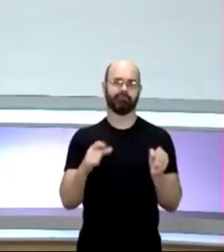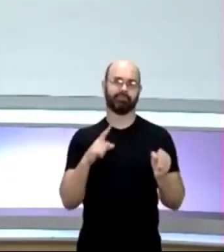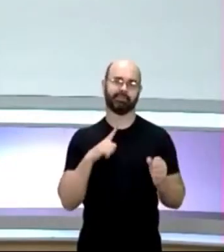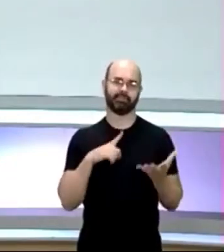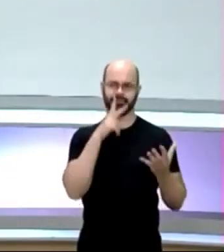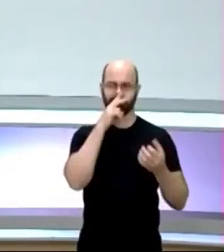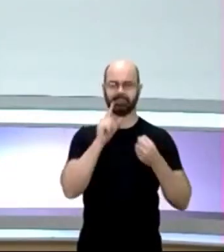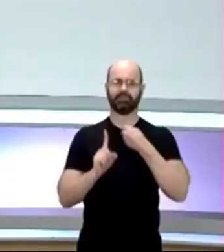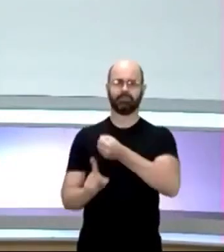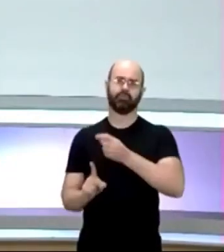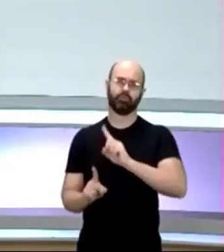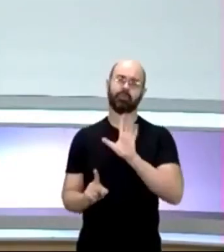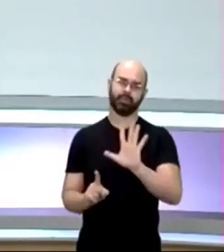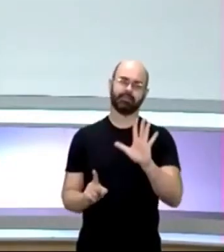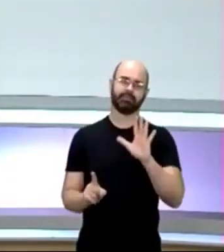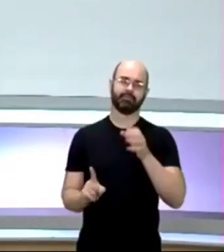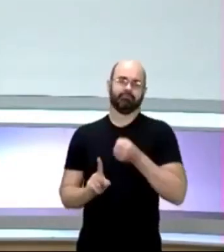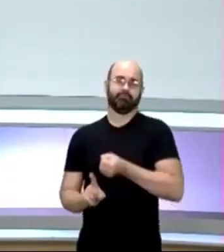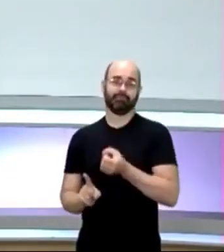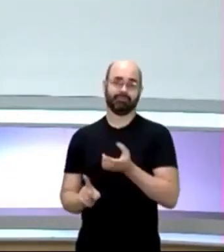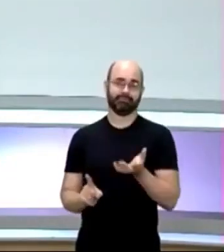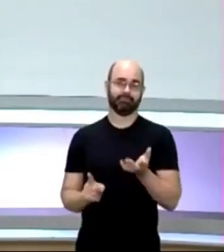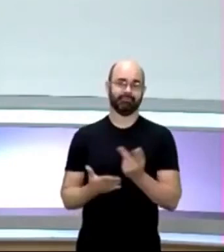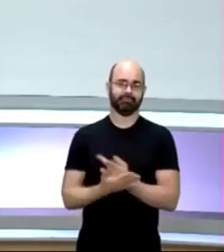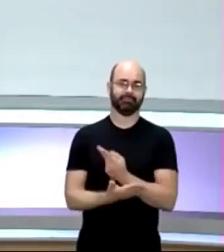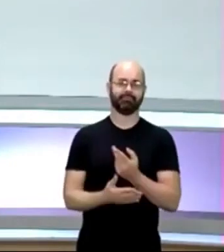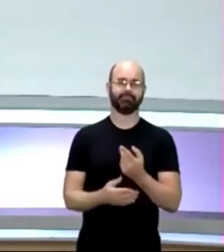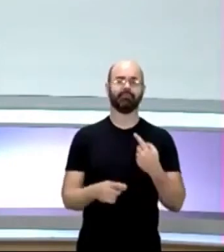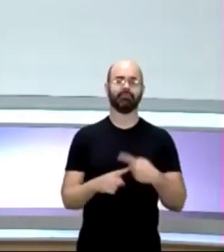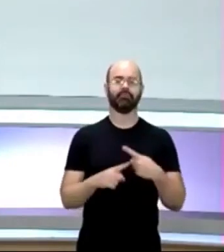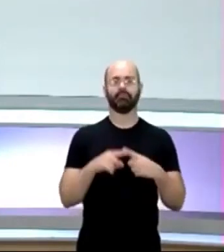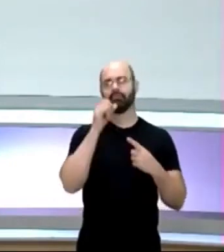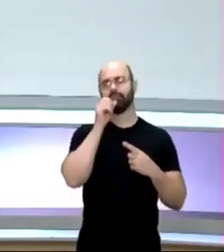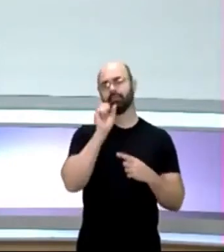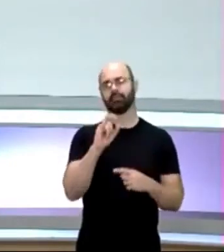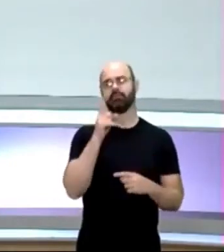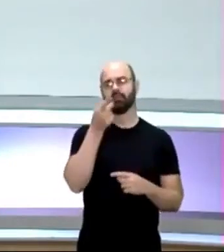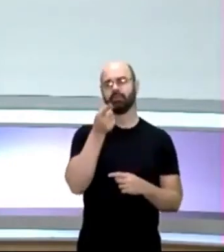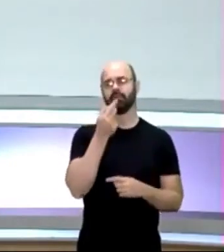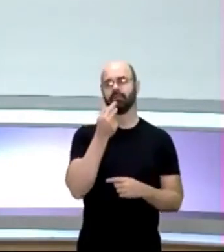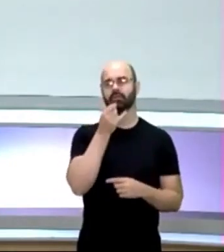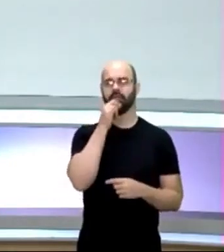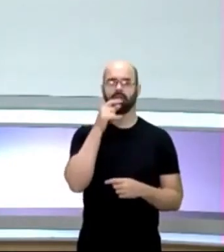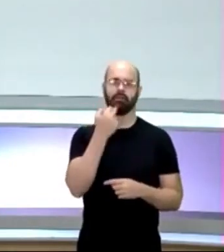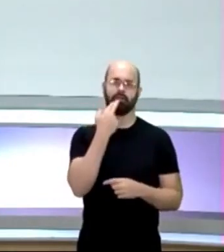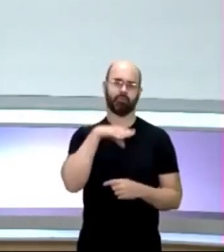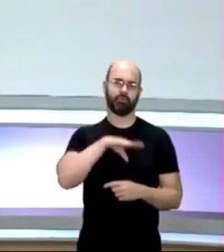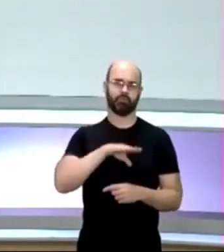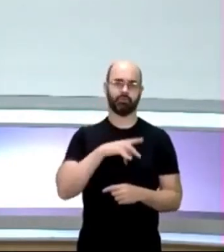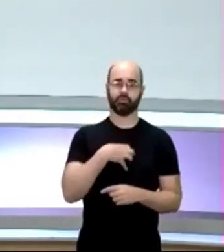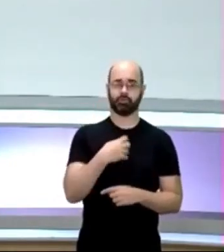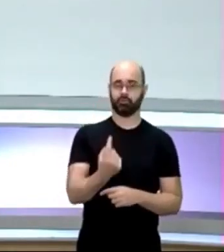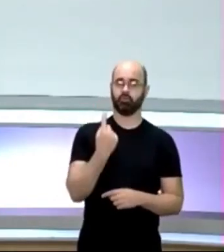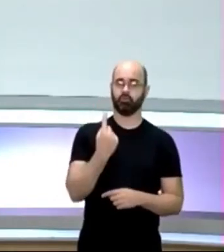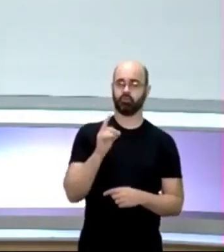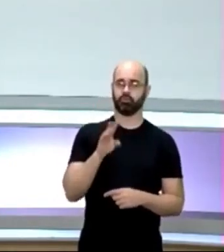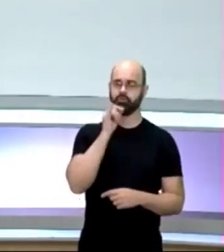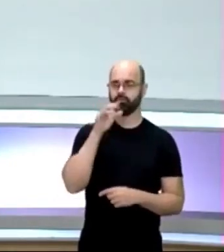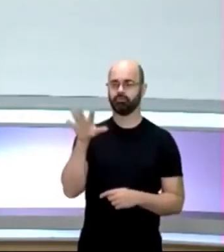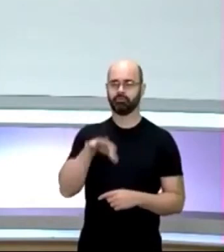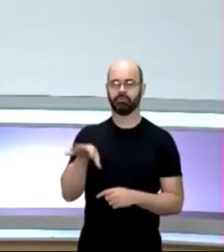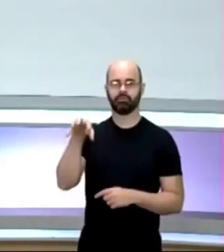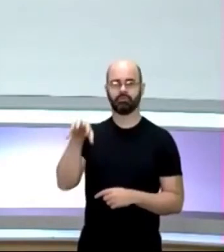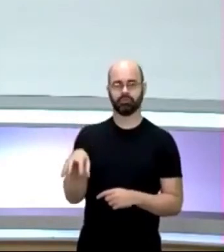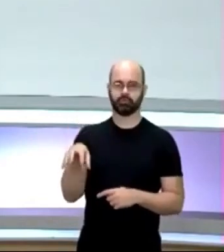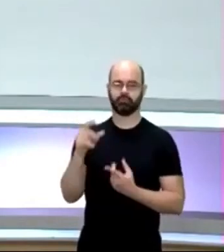Pensa assim. Se você falar de apenas uma forma, você falar a língua portuguesa da sua região,